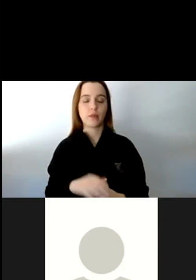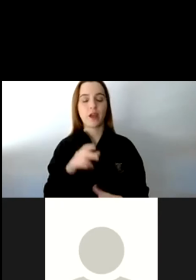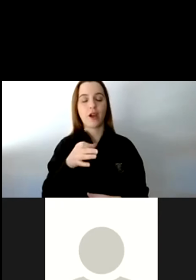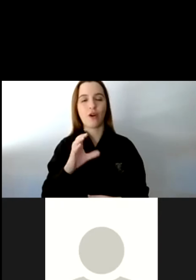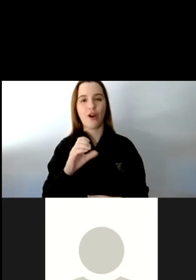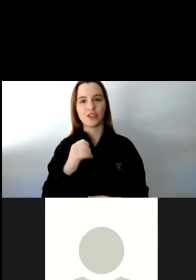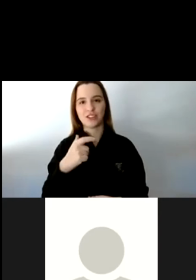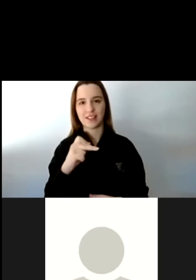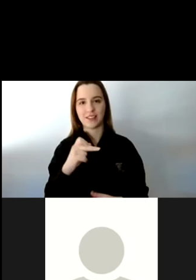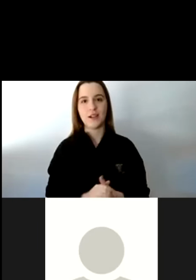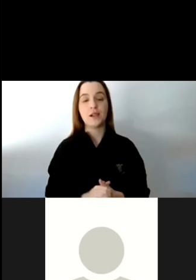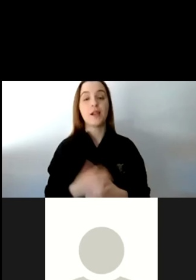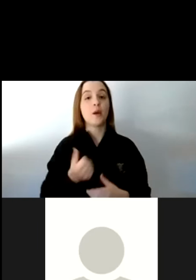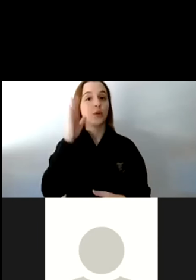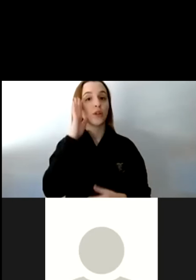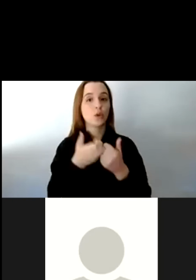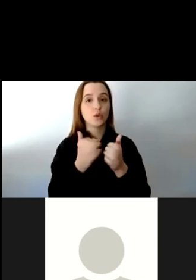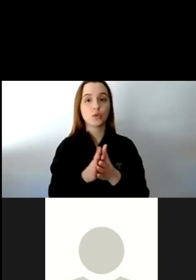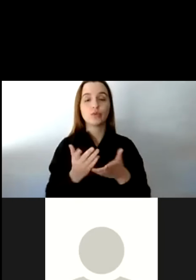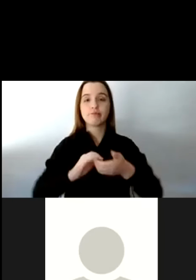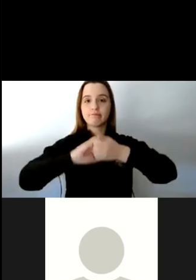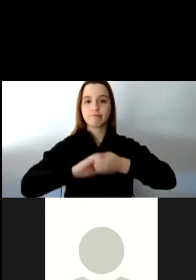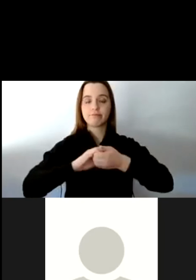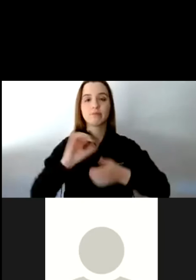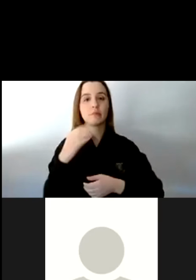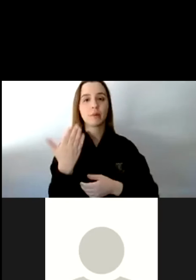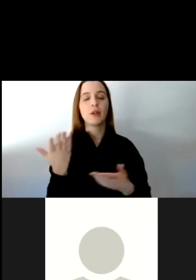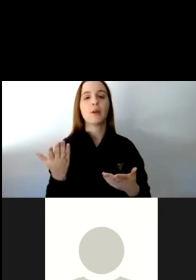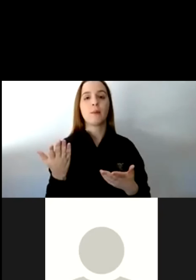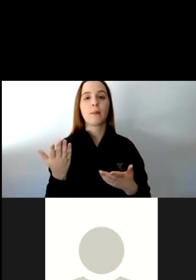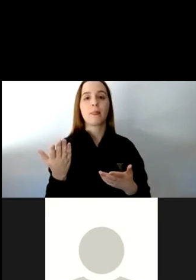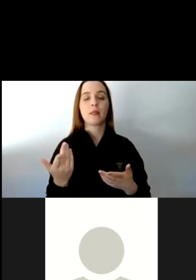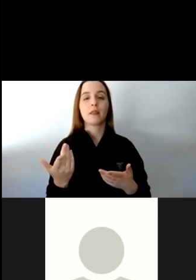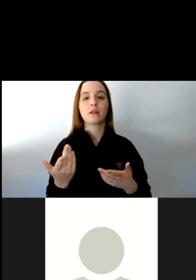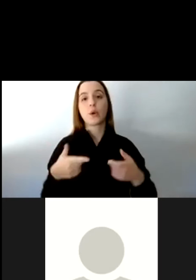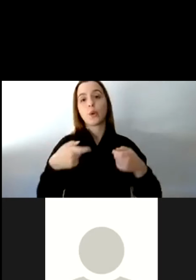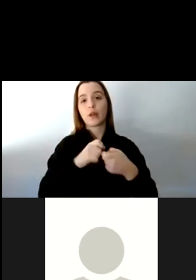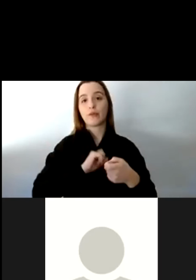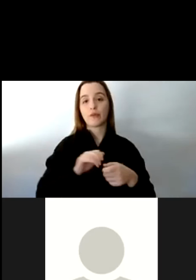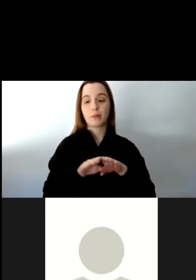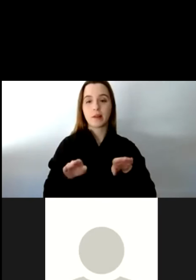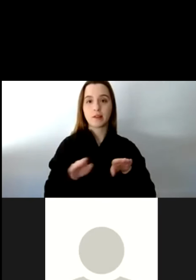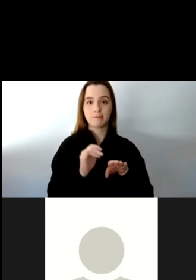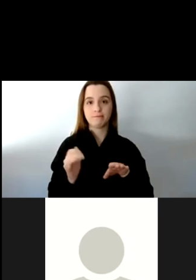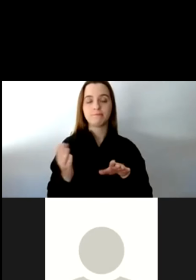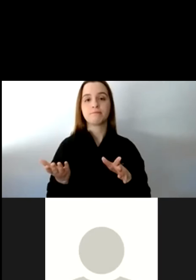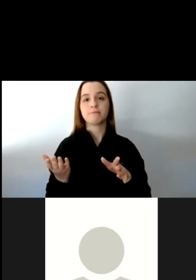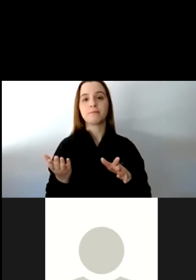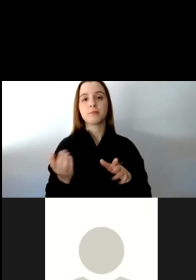Muito boa tarde a todos. Cumprimento em primeiro lugar o meu colega de mesa.